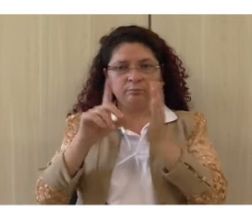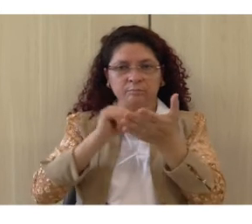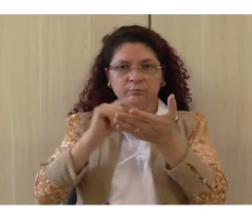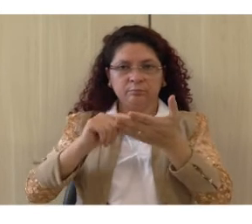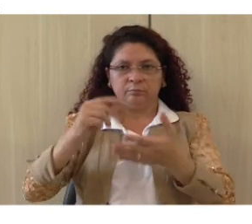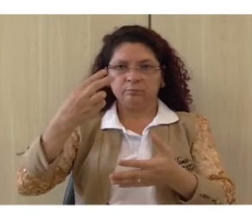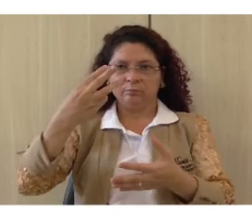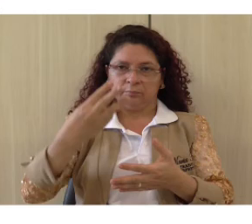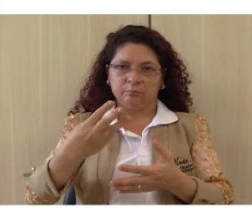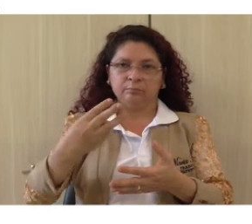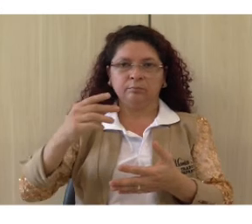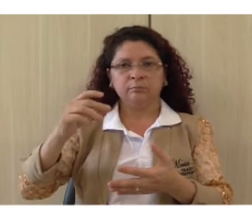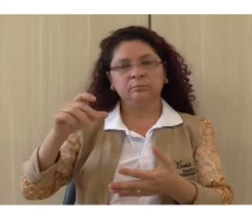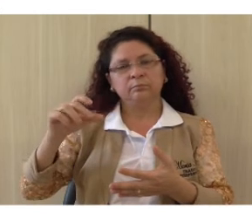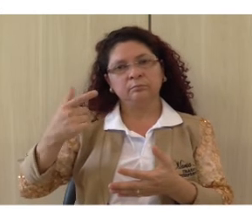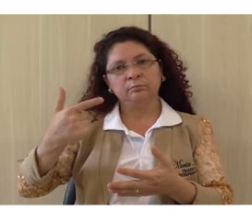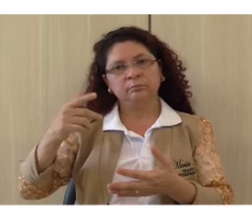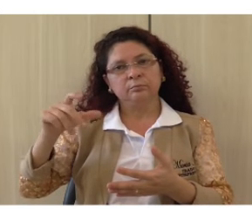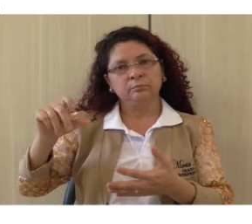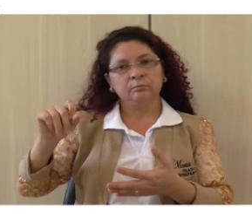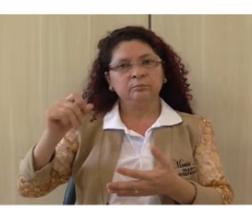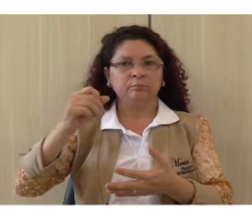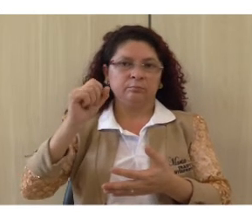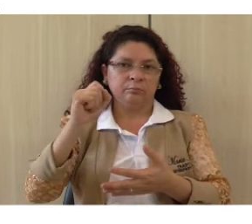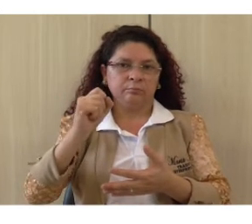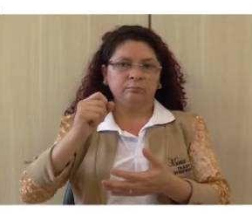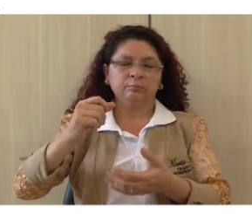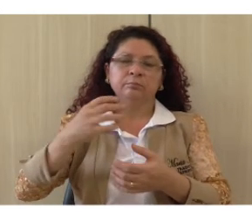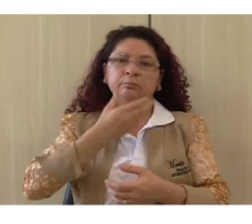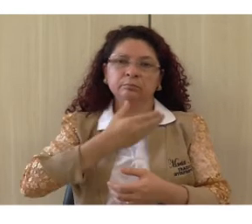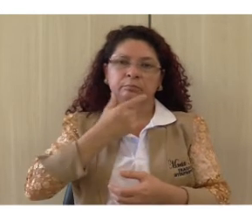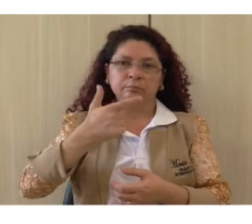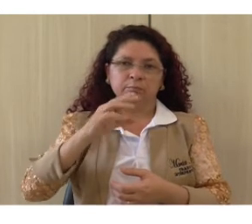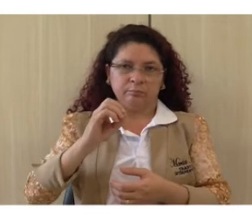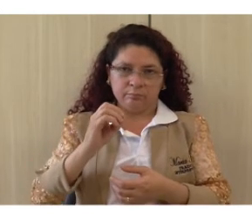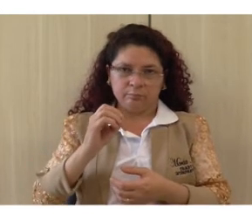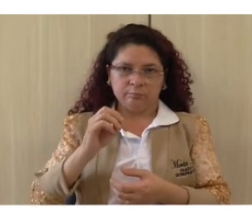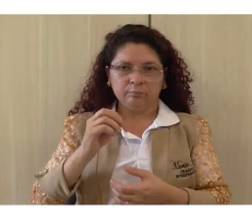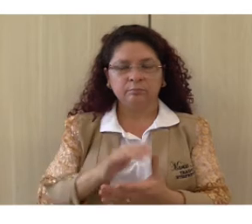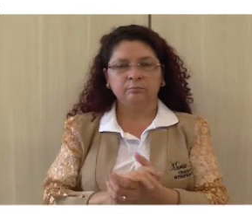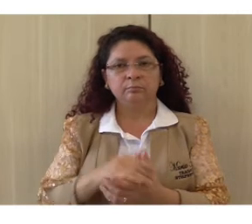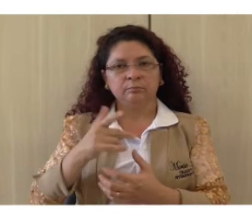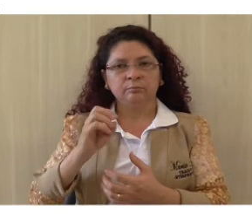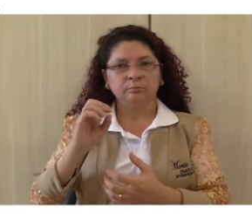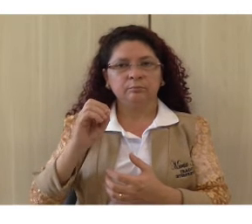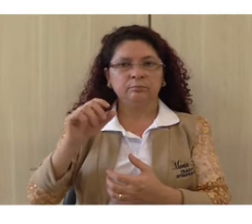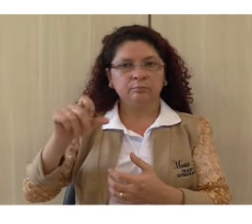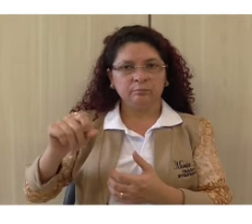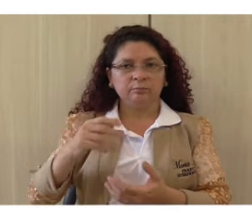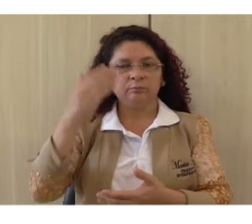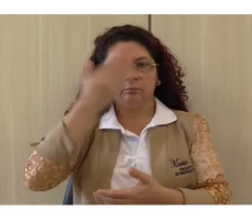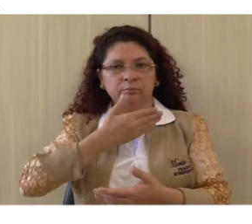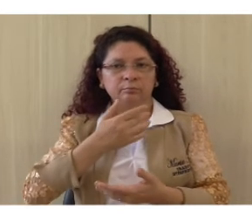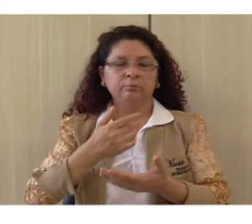nº 3.298, de 20 de dezembro de 1999, com expressa referência ao código